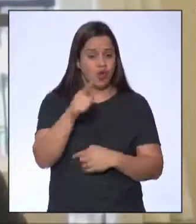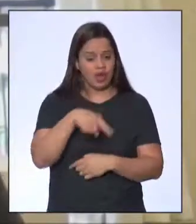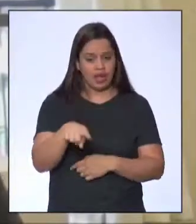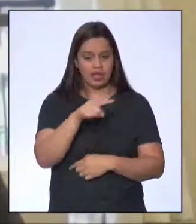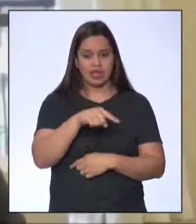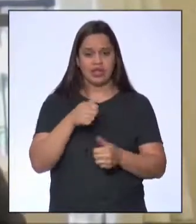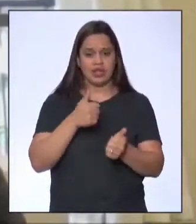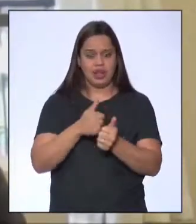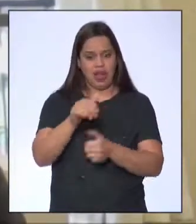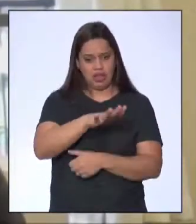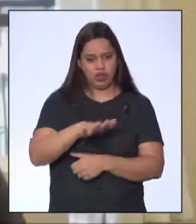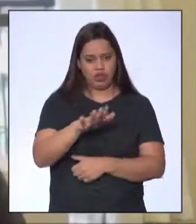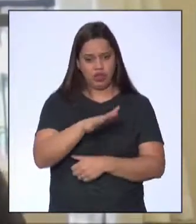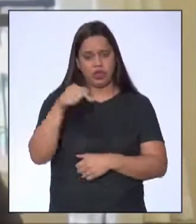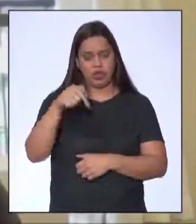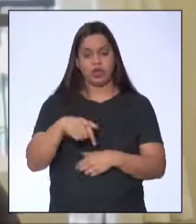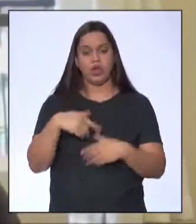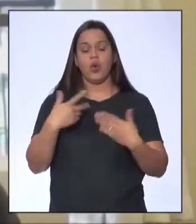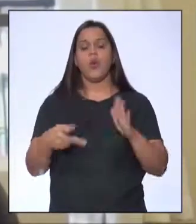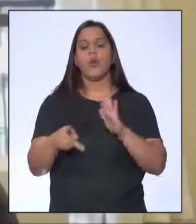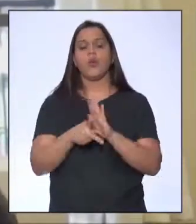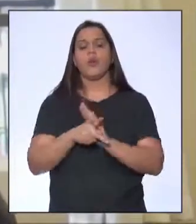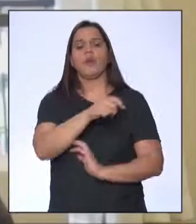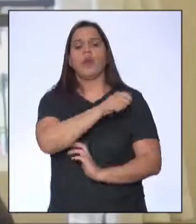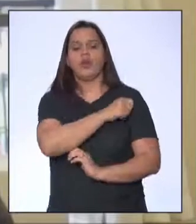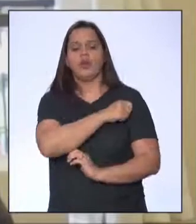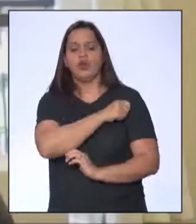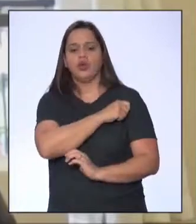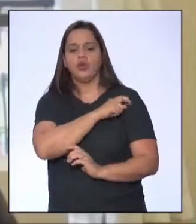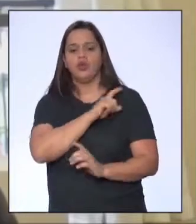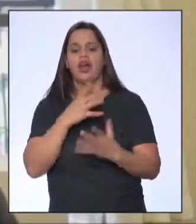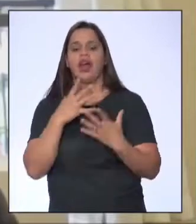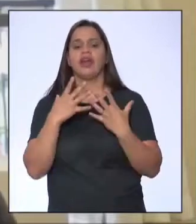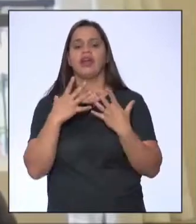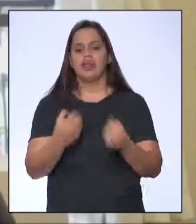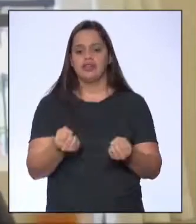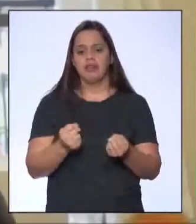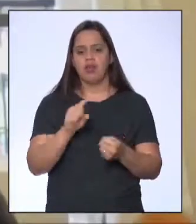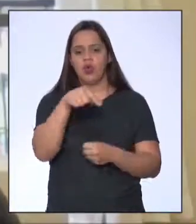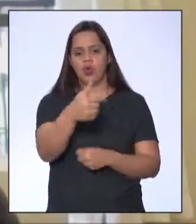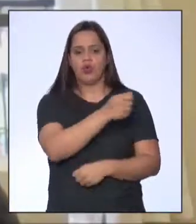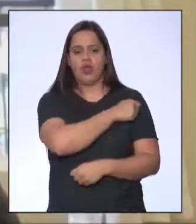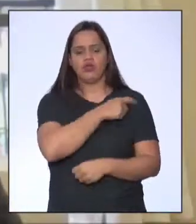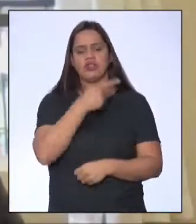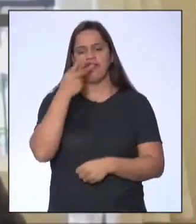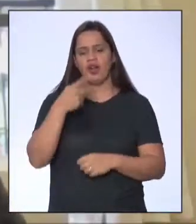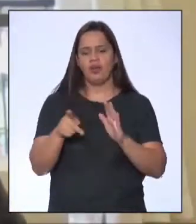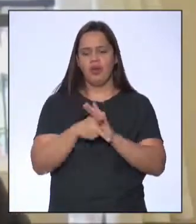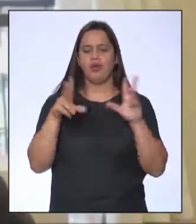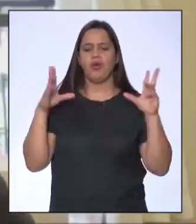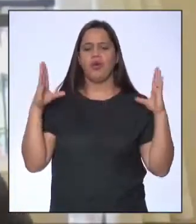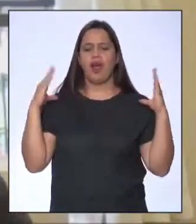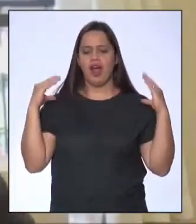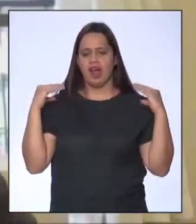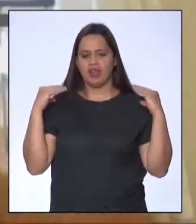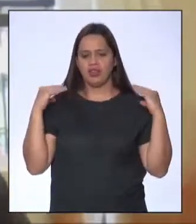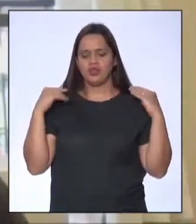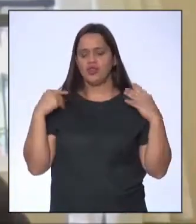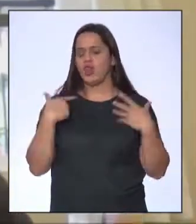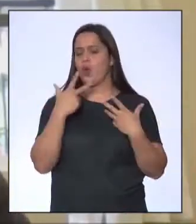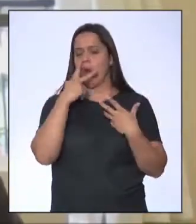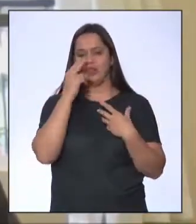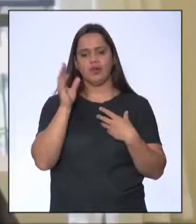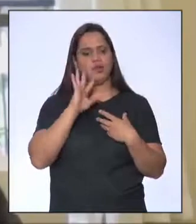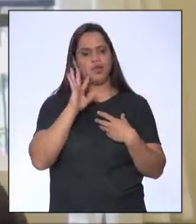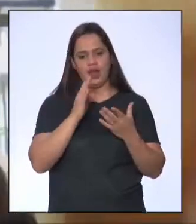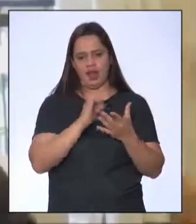os próprios alunos vão fazer o acolhimento do outro. Você falou do anjo, né? Esse eu achei muito legal. Então, a gente já usa aqui o